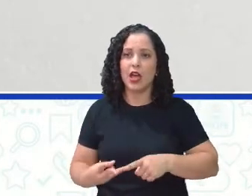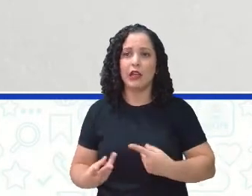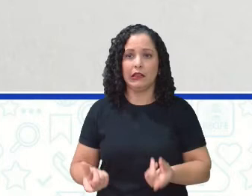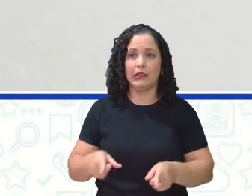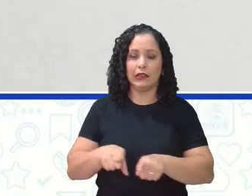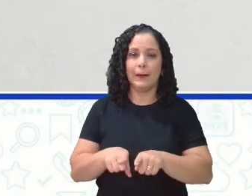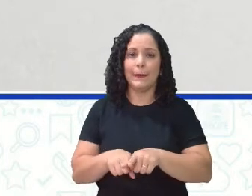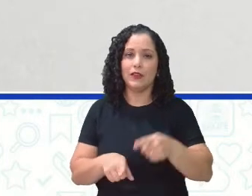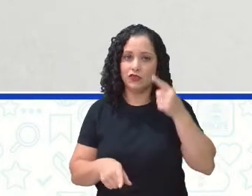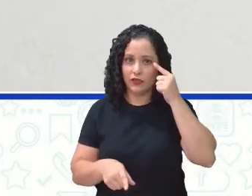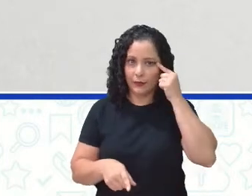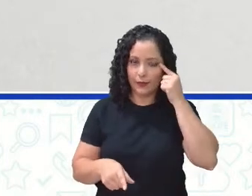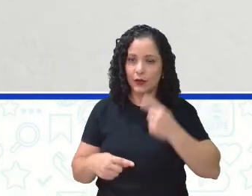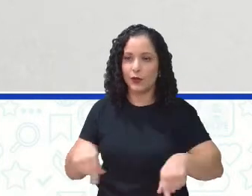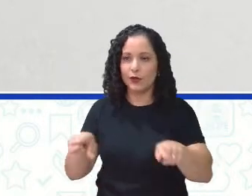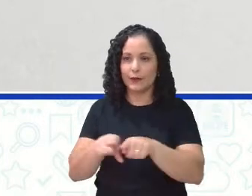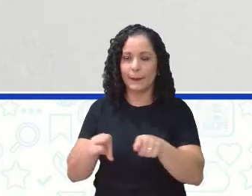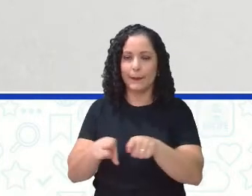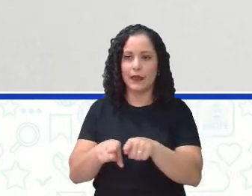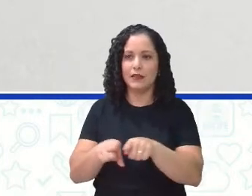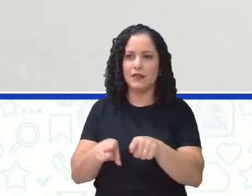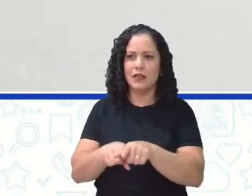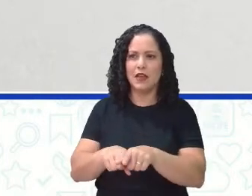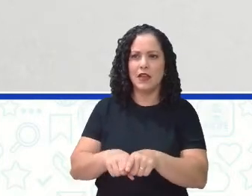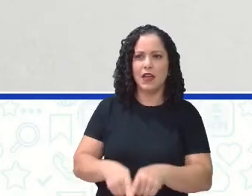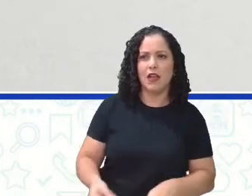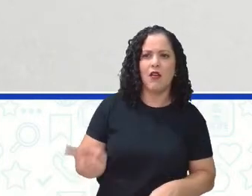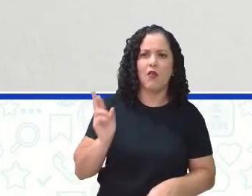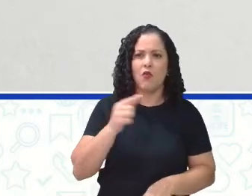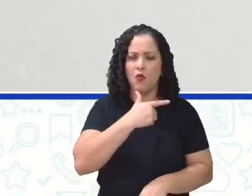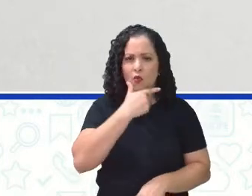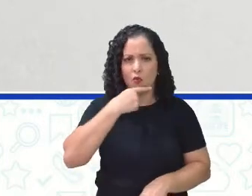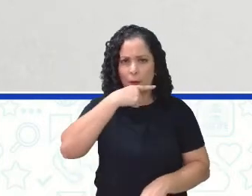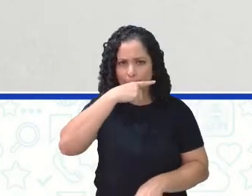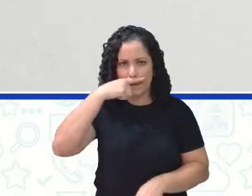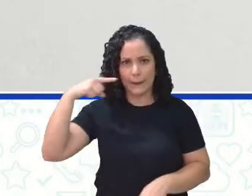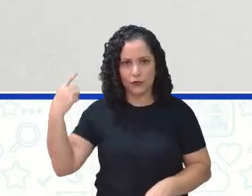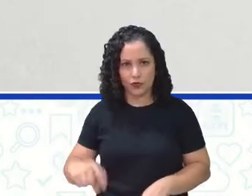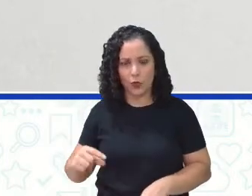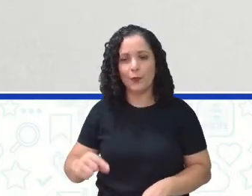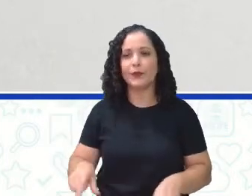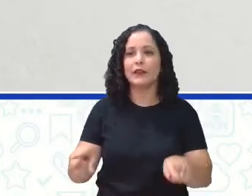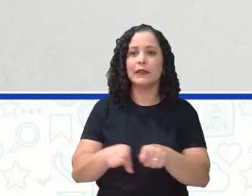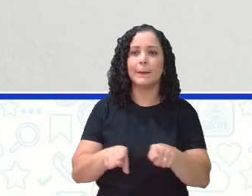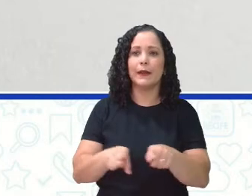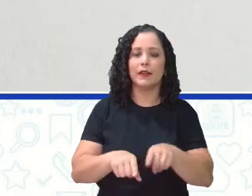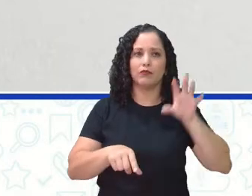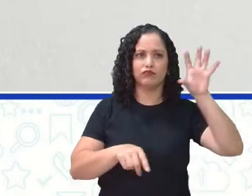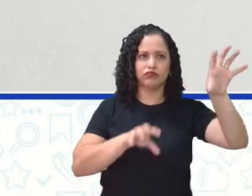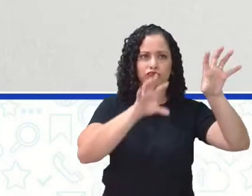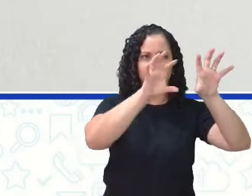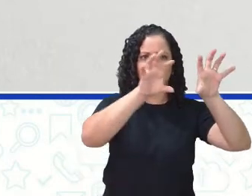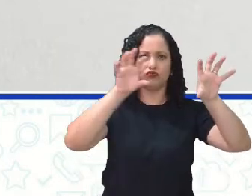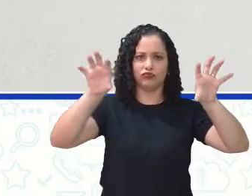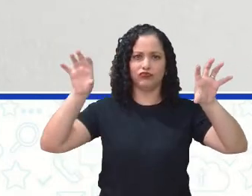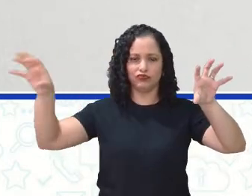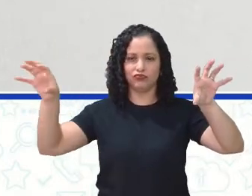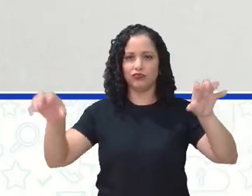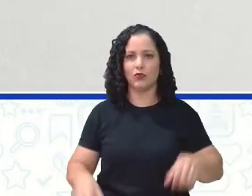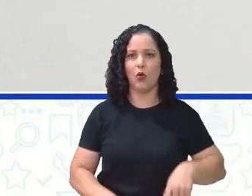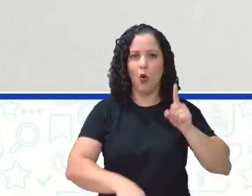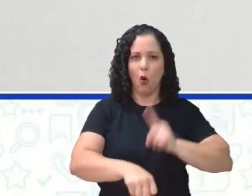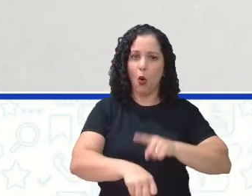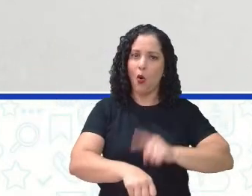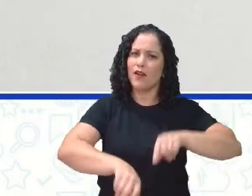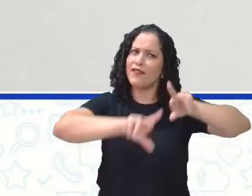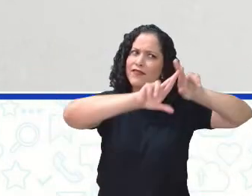quando em Londres for 15 para as 10, em Nova York é 15 para as 5. E assim por diante, ó, 15 para as